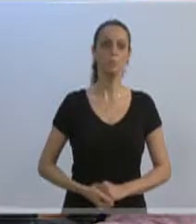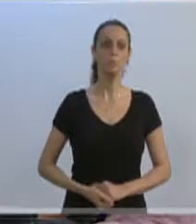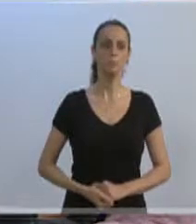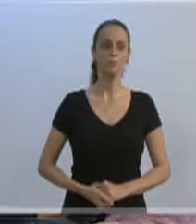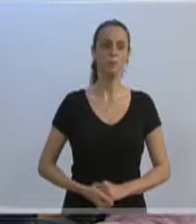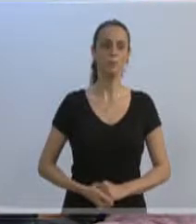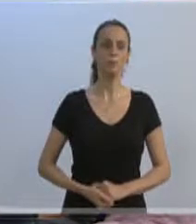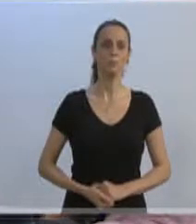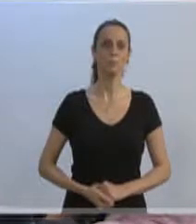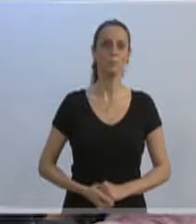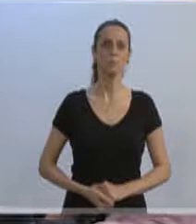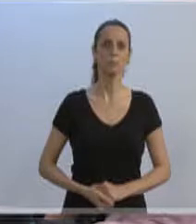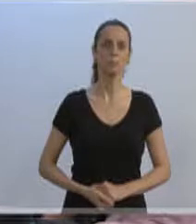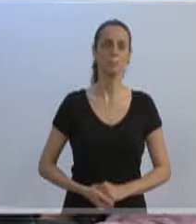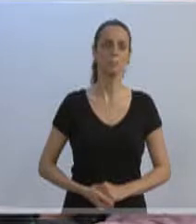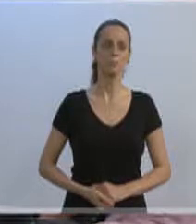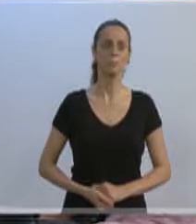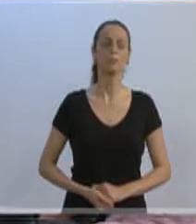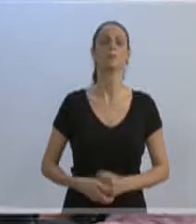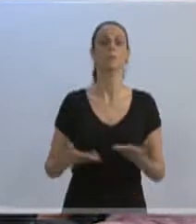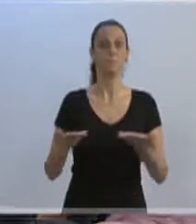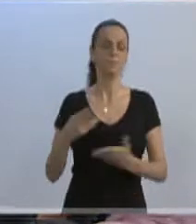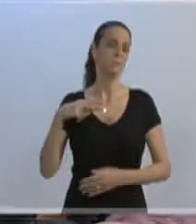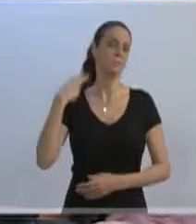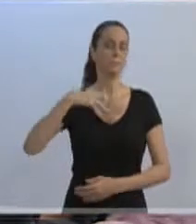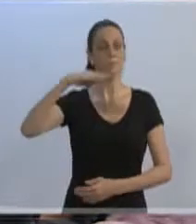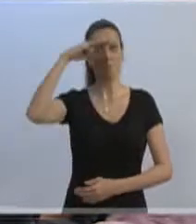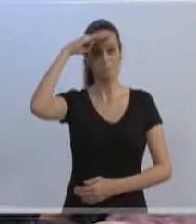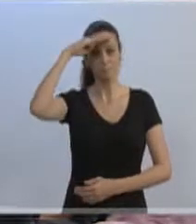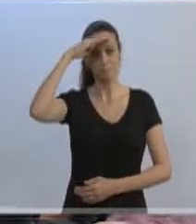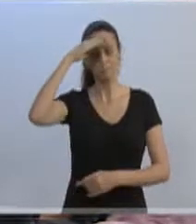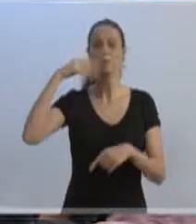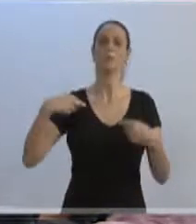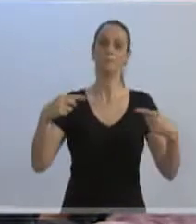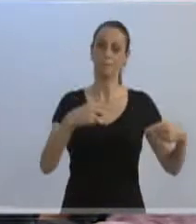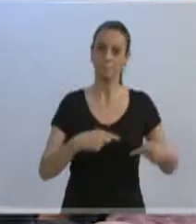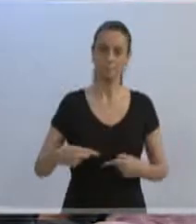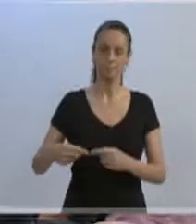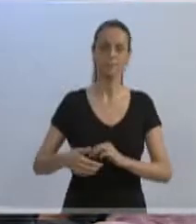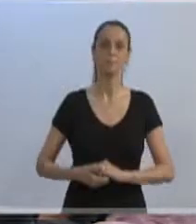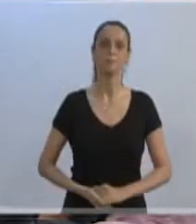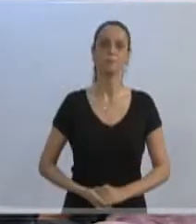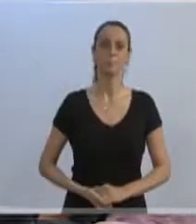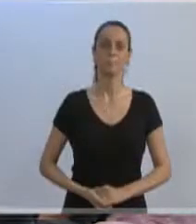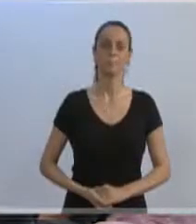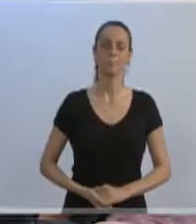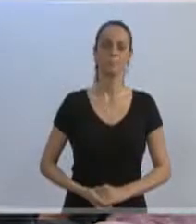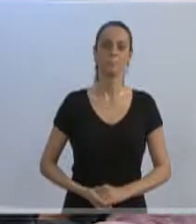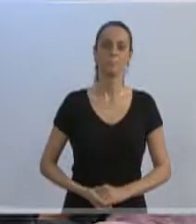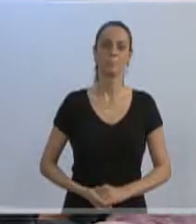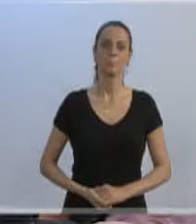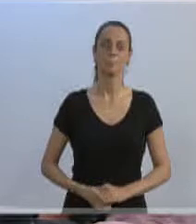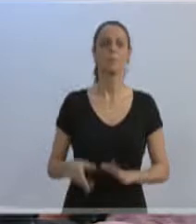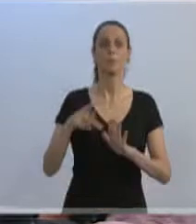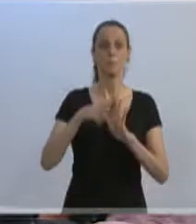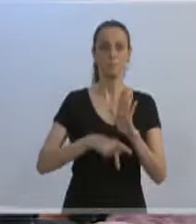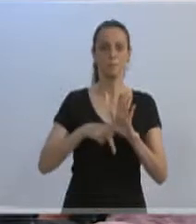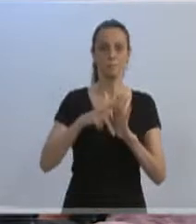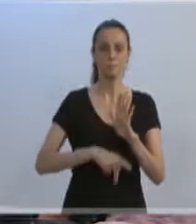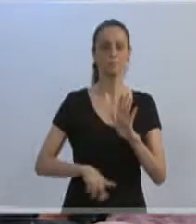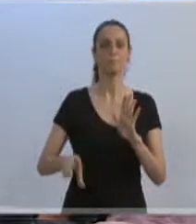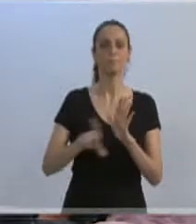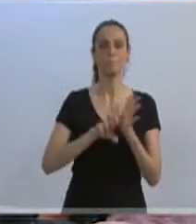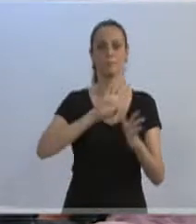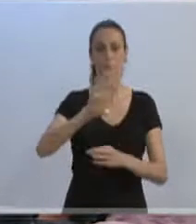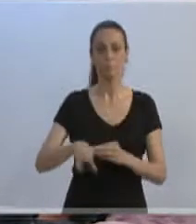ok o vereador jovino cardoso em discussão ao projeto de lei